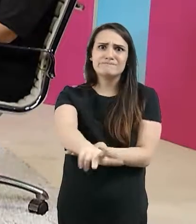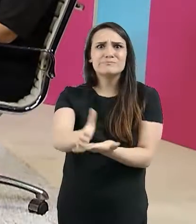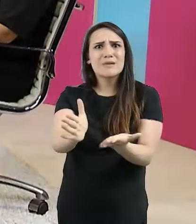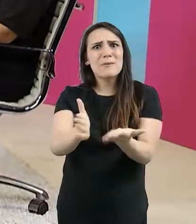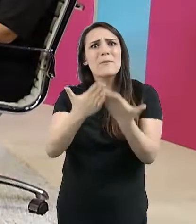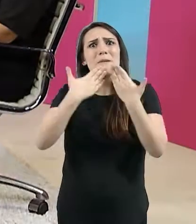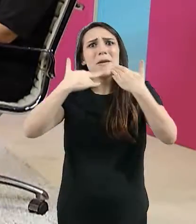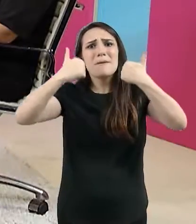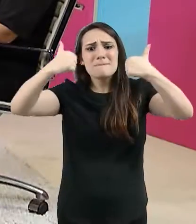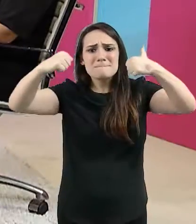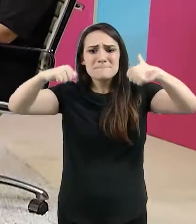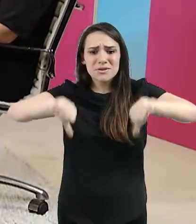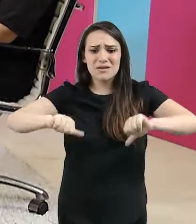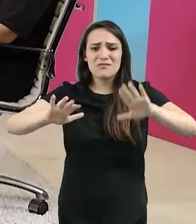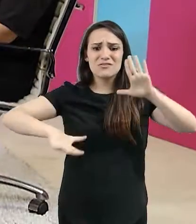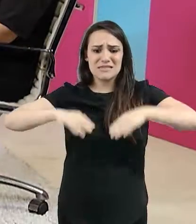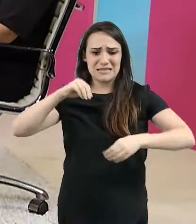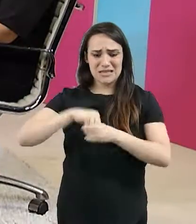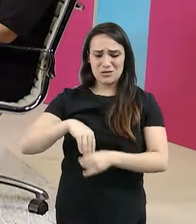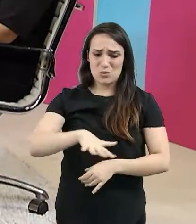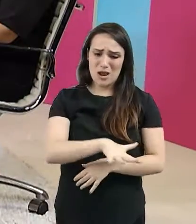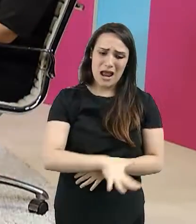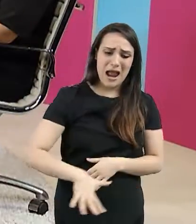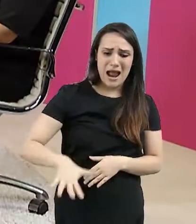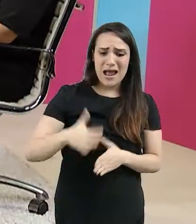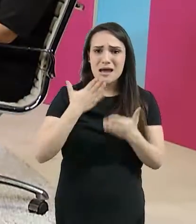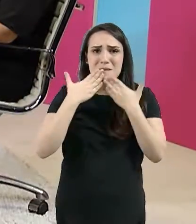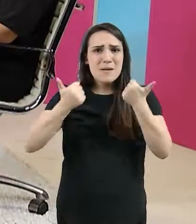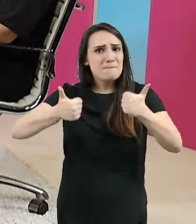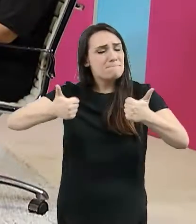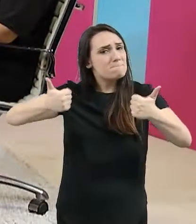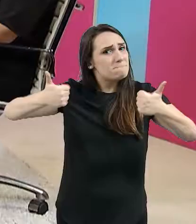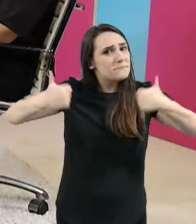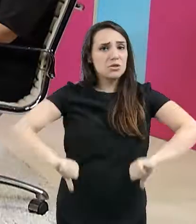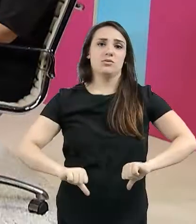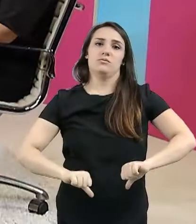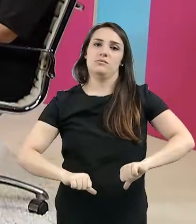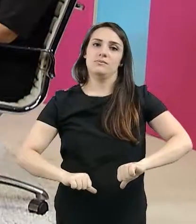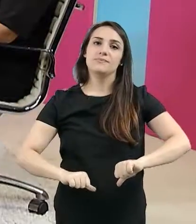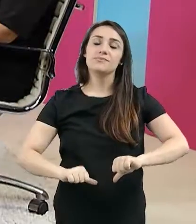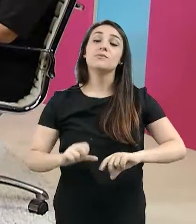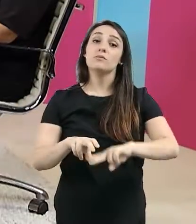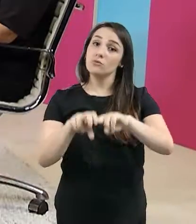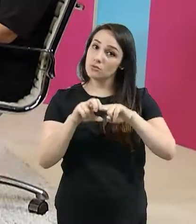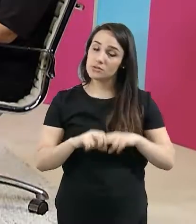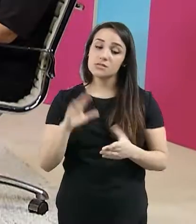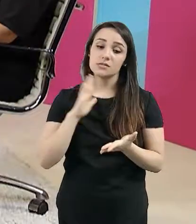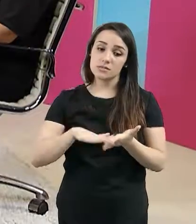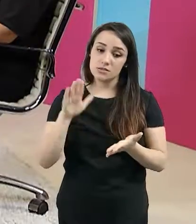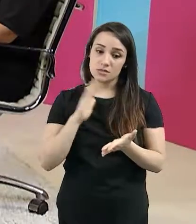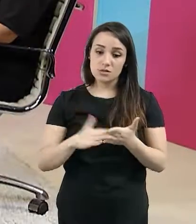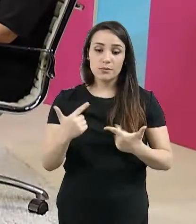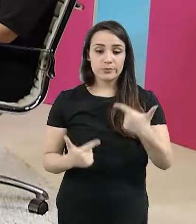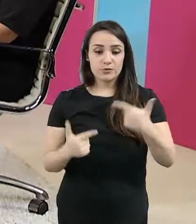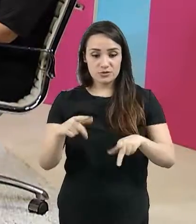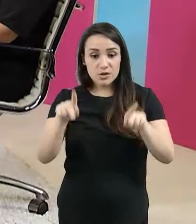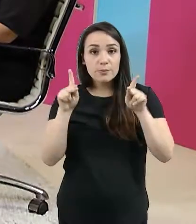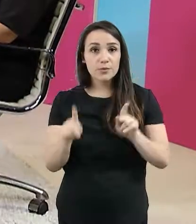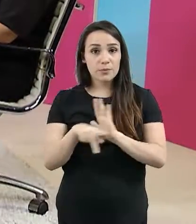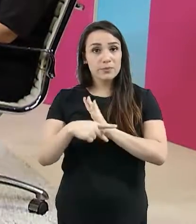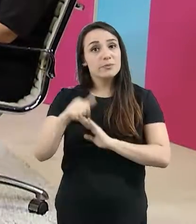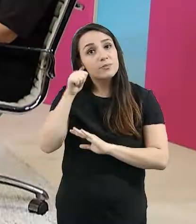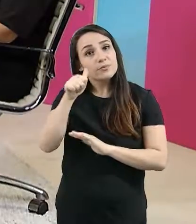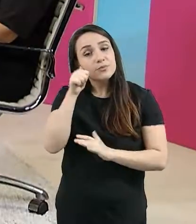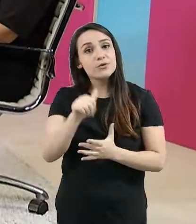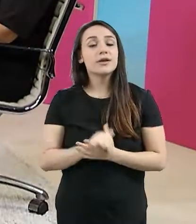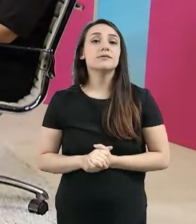algumas famílias, em uma convivência meio conturbada. E a Subsecretaria de Políticas Públicas para Mulheres já vem há algum tempo batendo